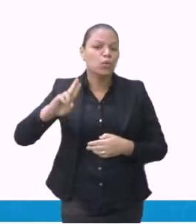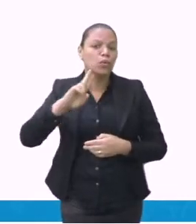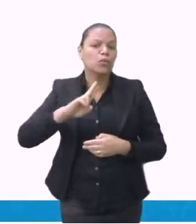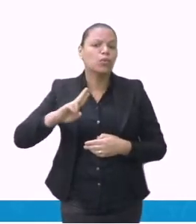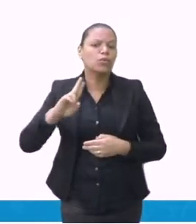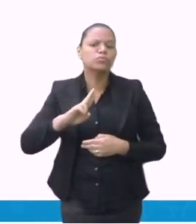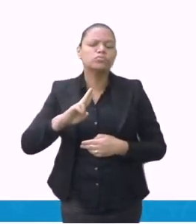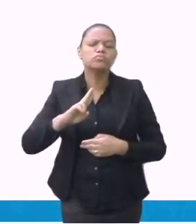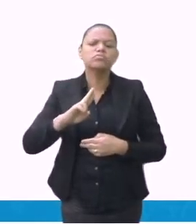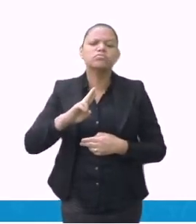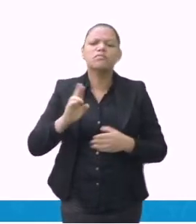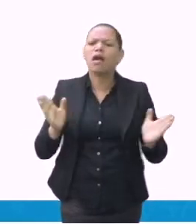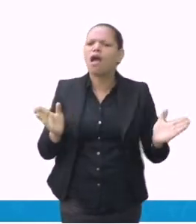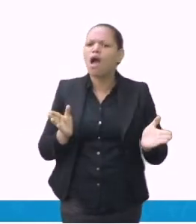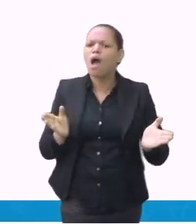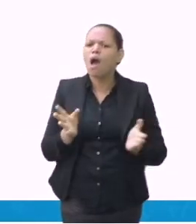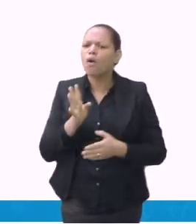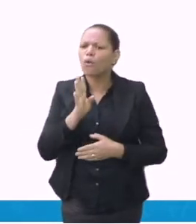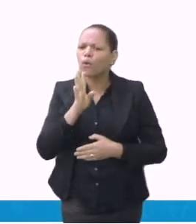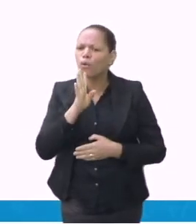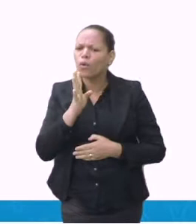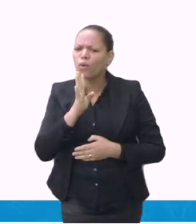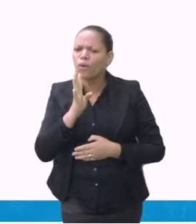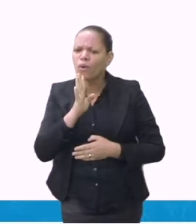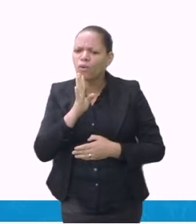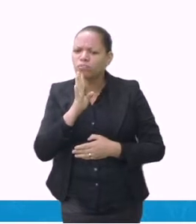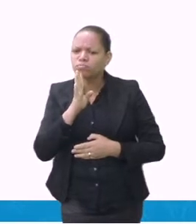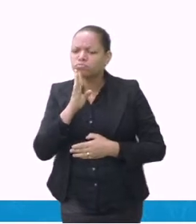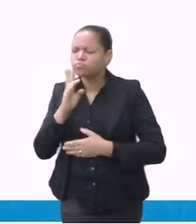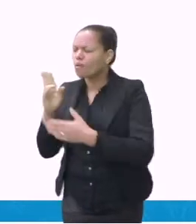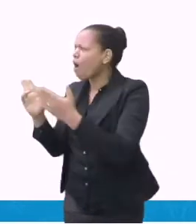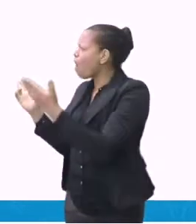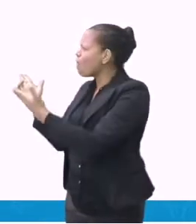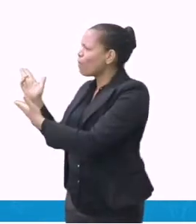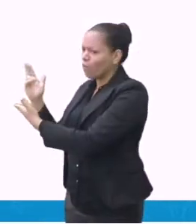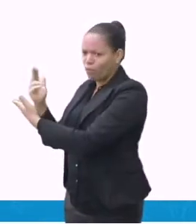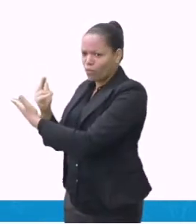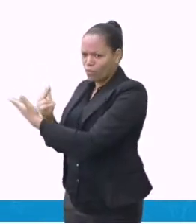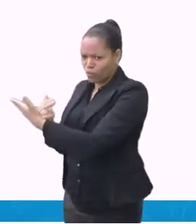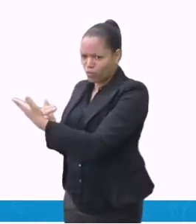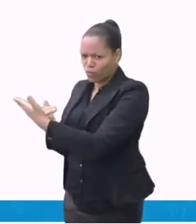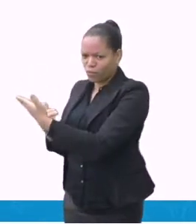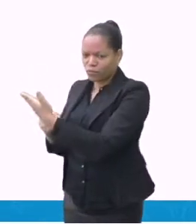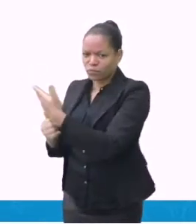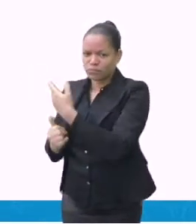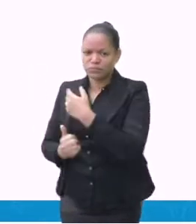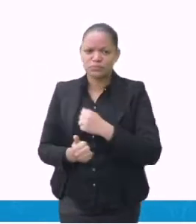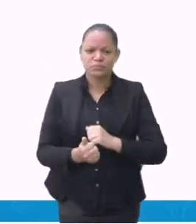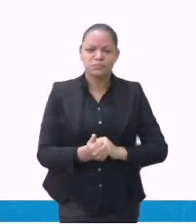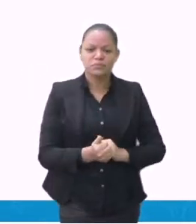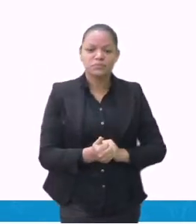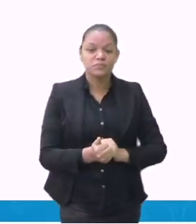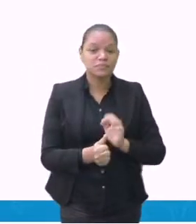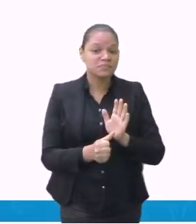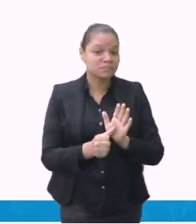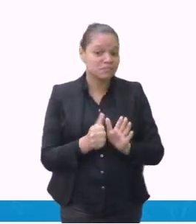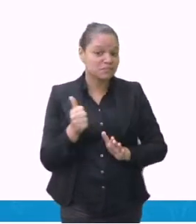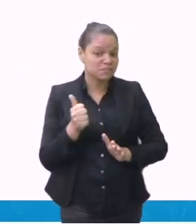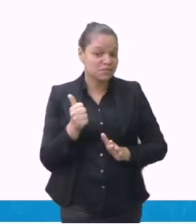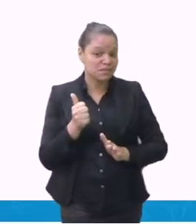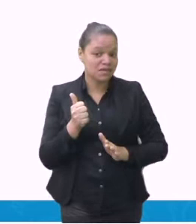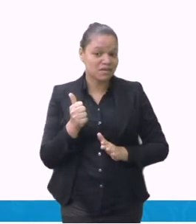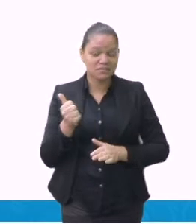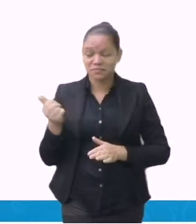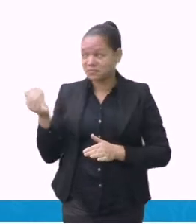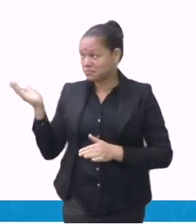desenho. A primeira charada que aparece para nós é a seguinte. Duas retas que se